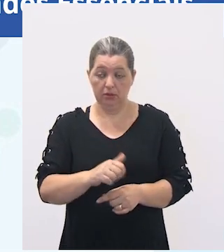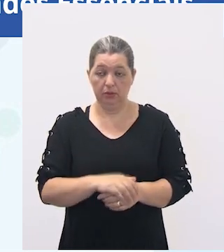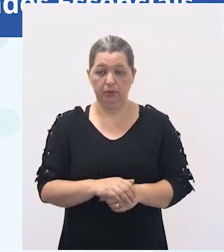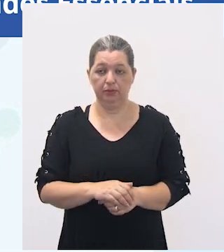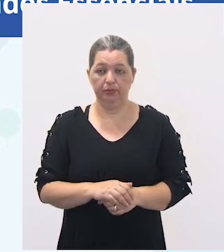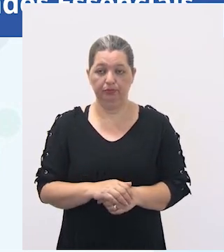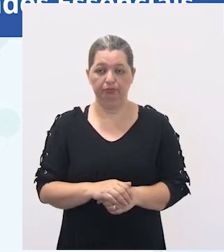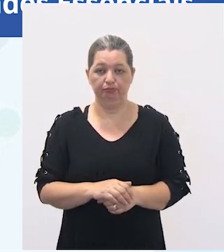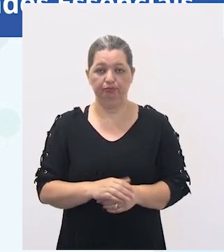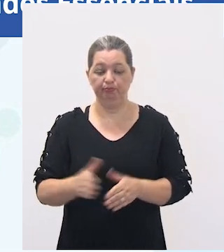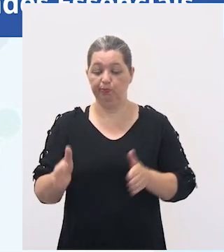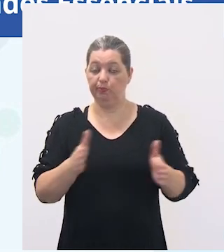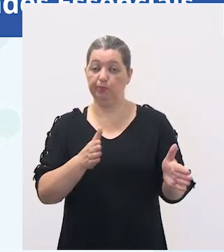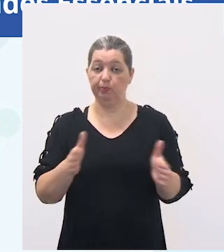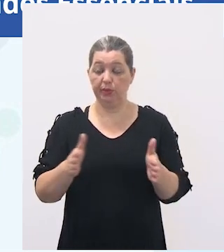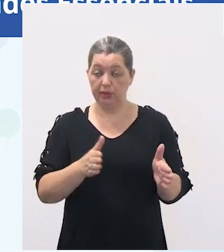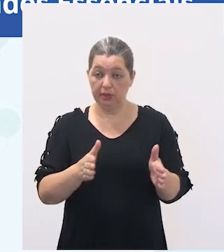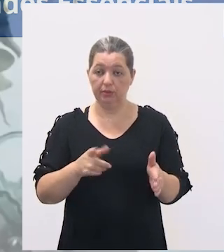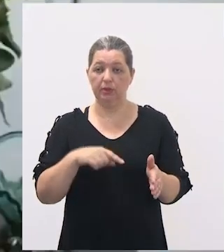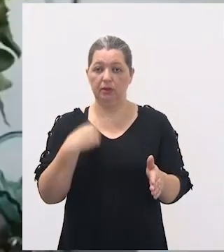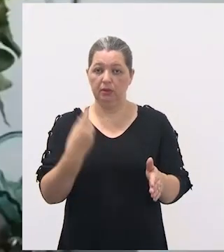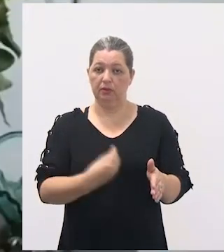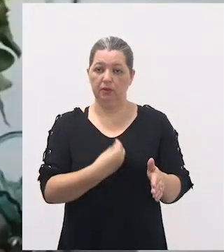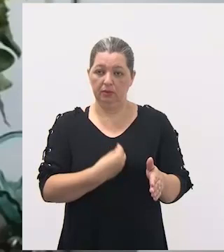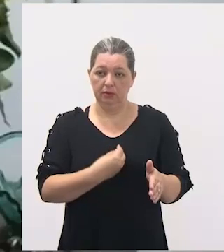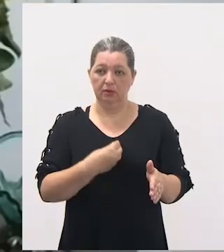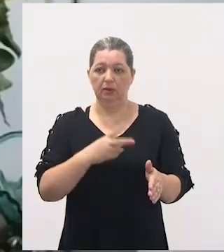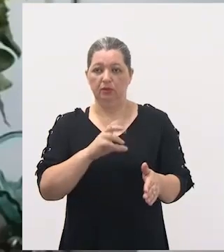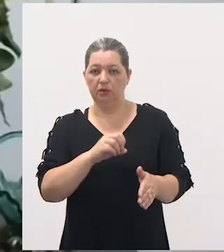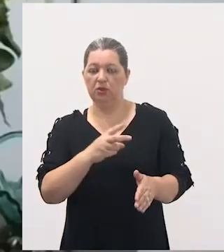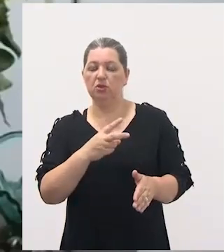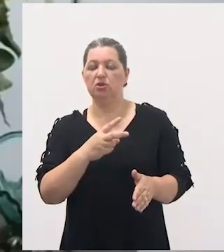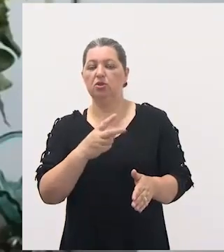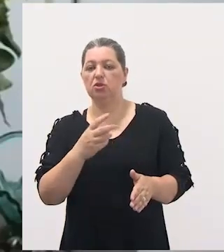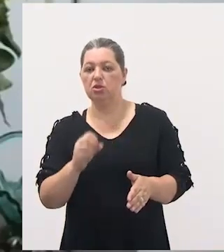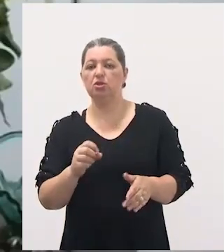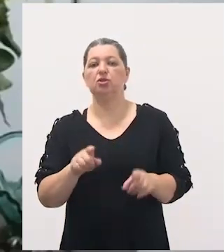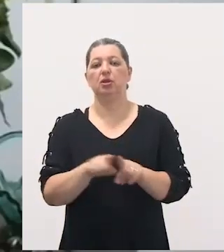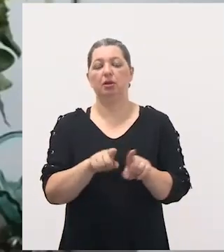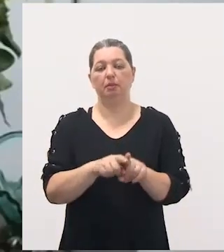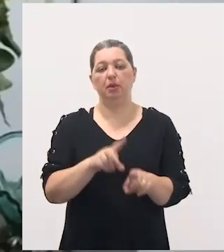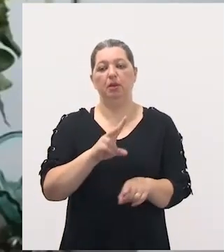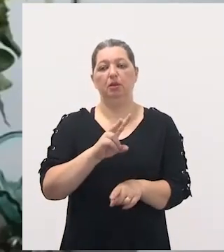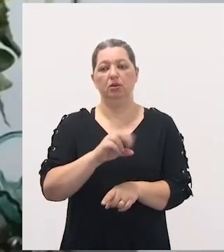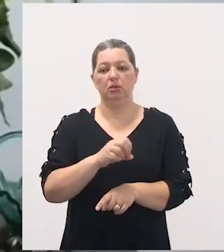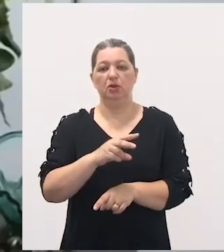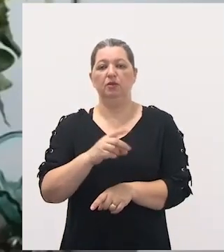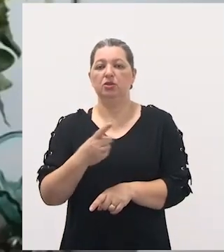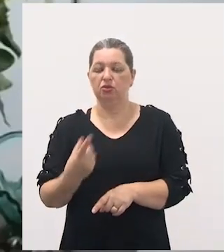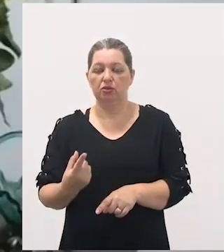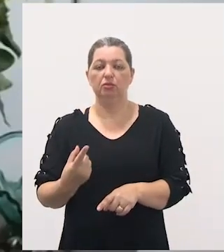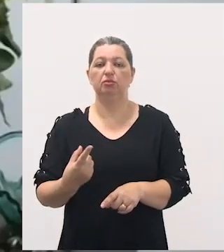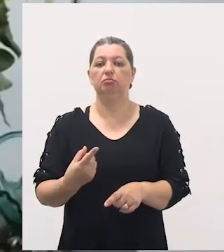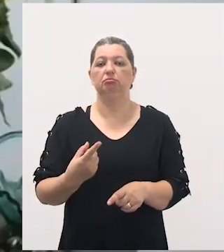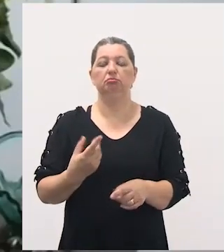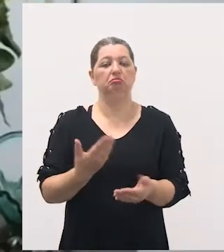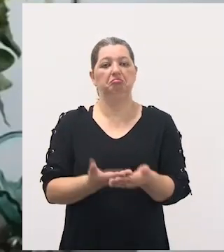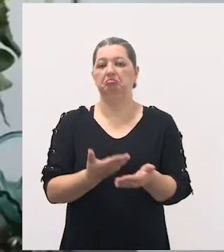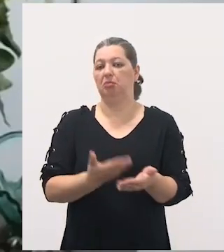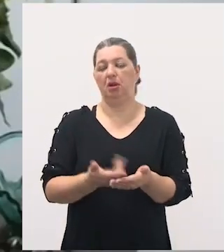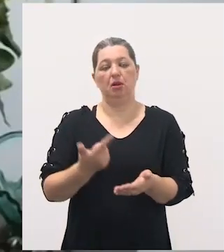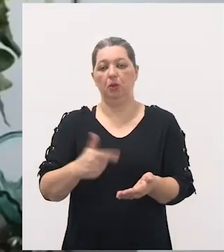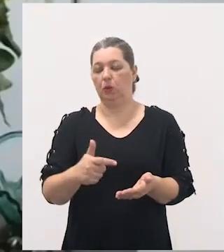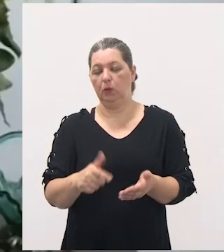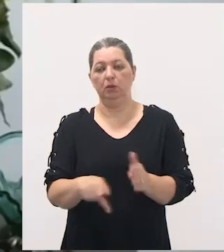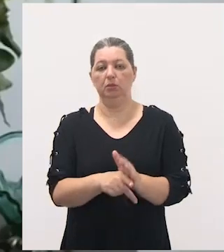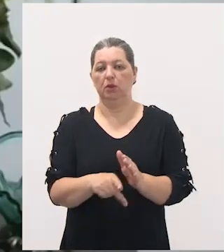nesse momento que nós vivenciamos 2020 e 2021, com aulas não presenciais ou com aulas